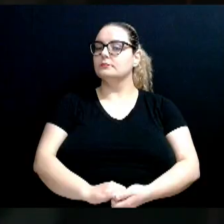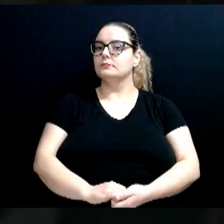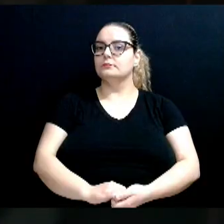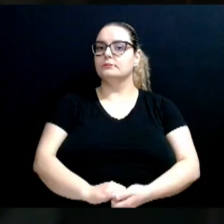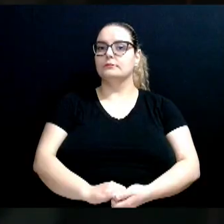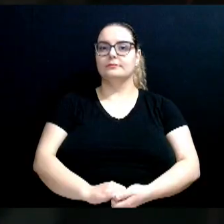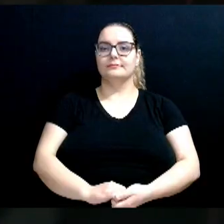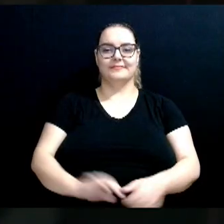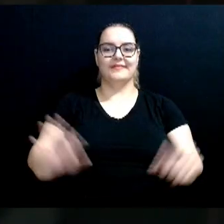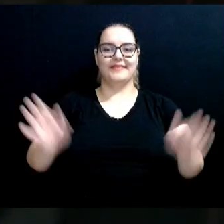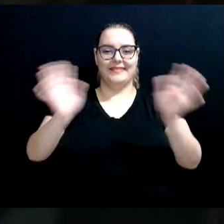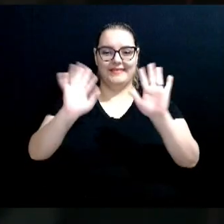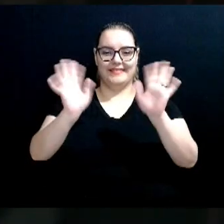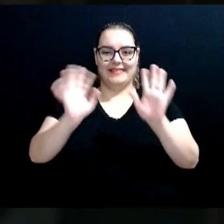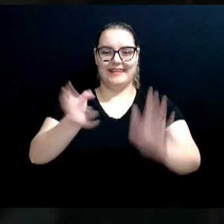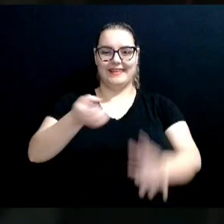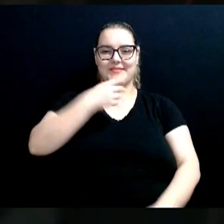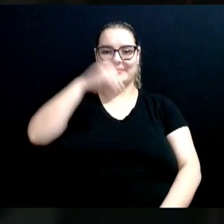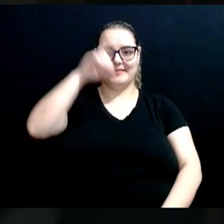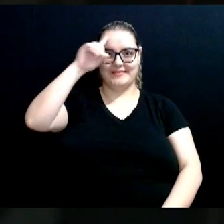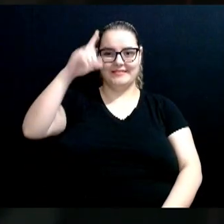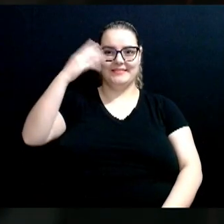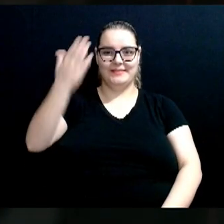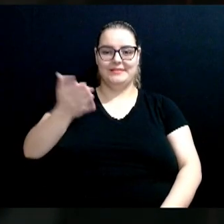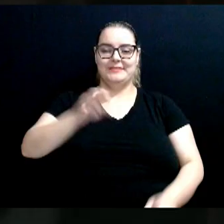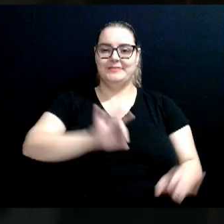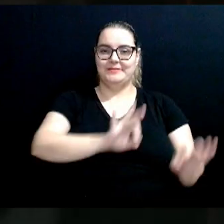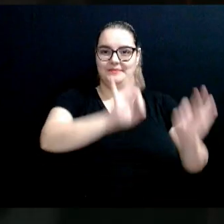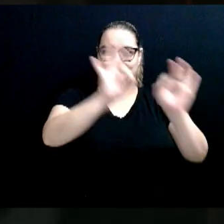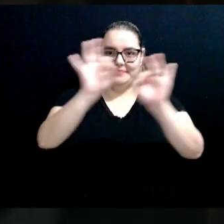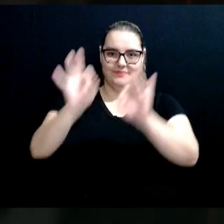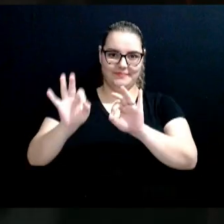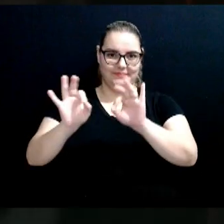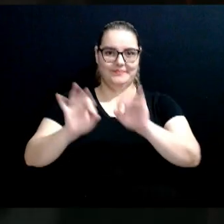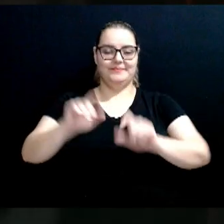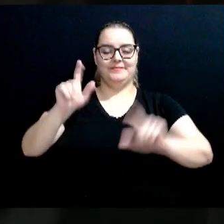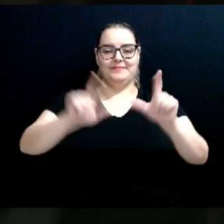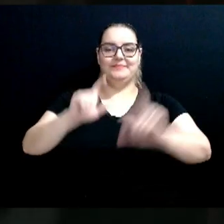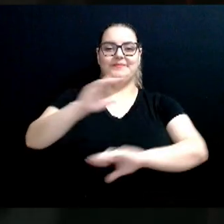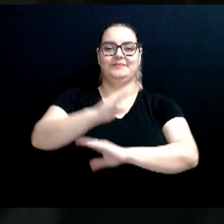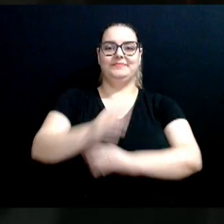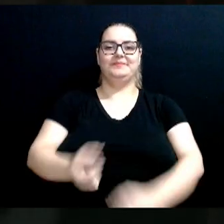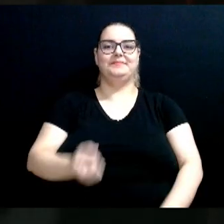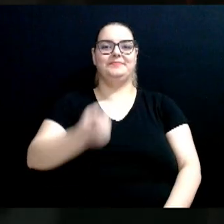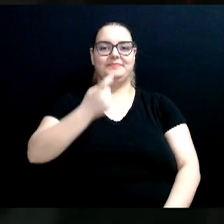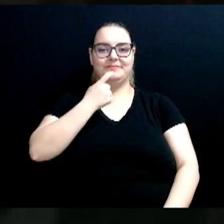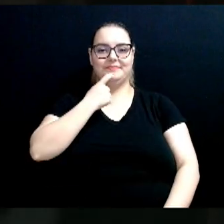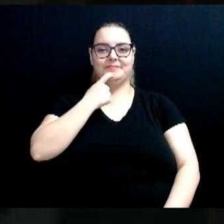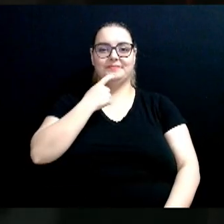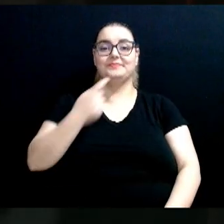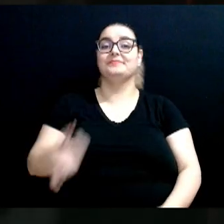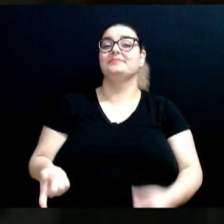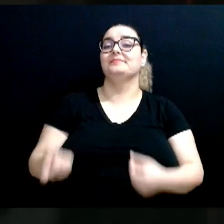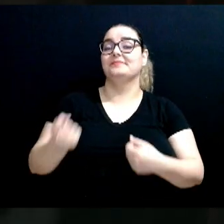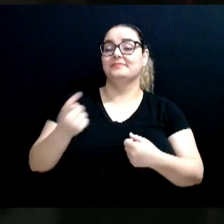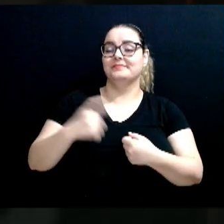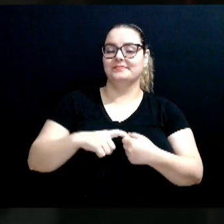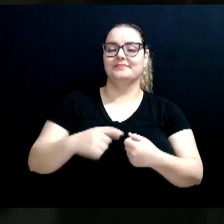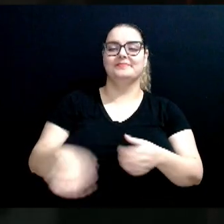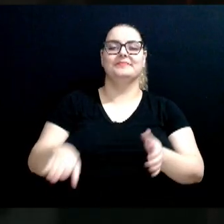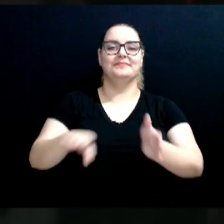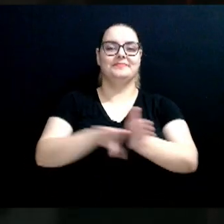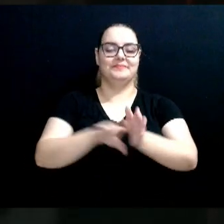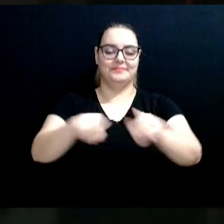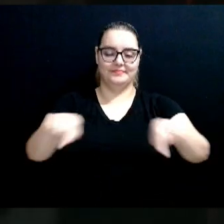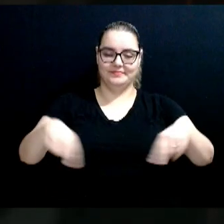Olá, muito bom dia para você que está ligadinho com a gente na TV Câmara Campinas. Estamos chegando, Estúdio